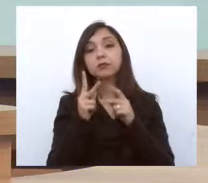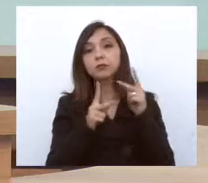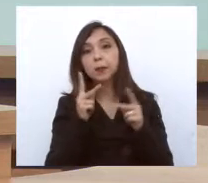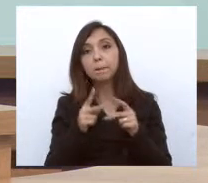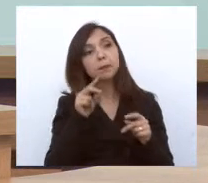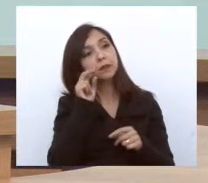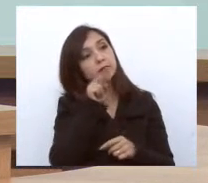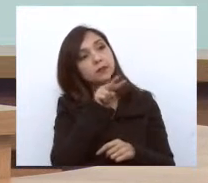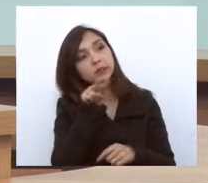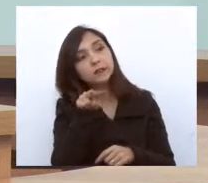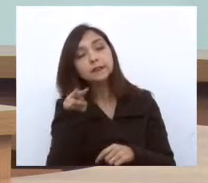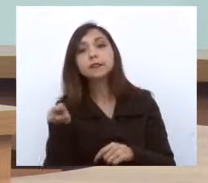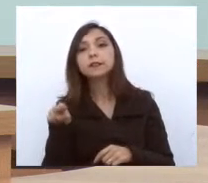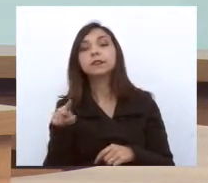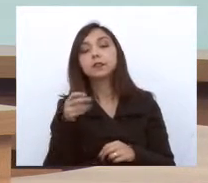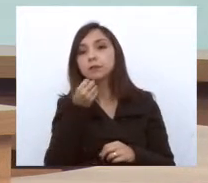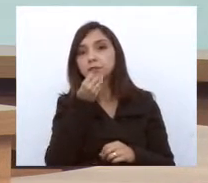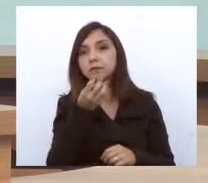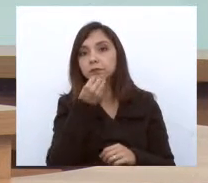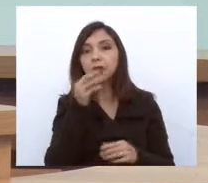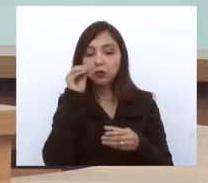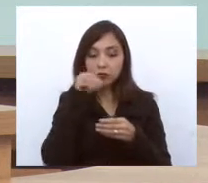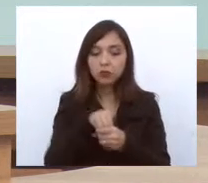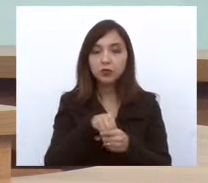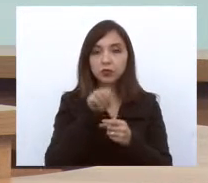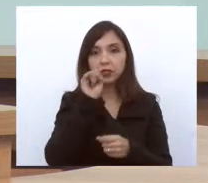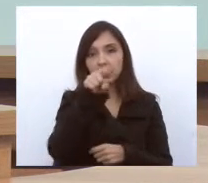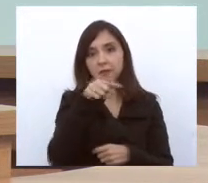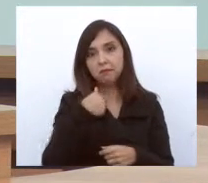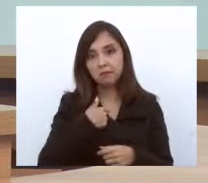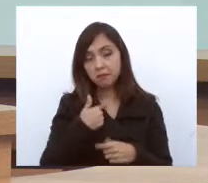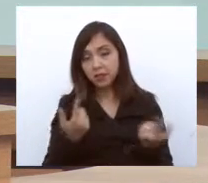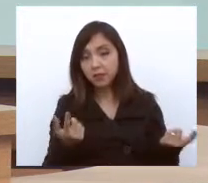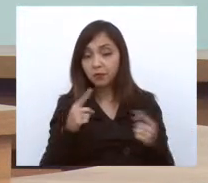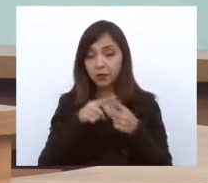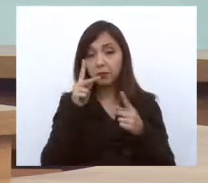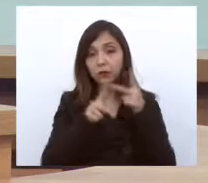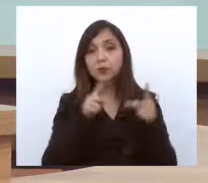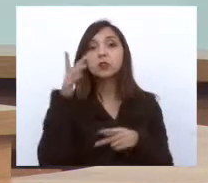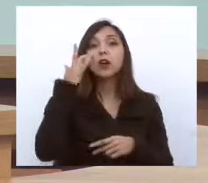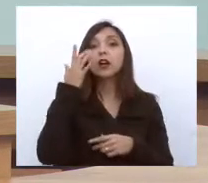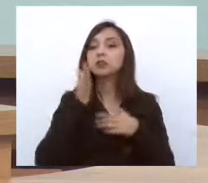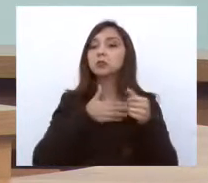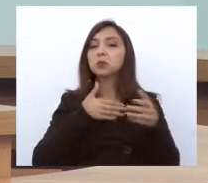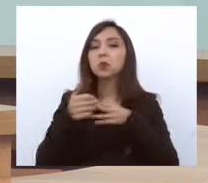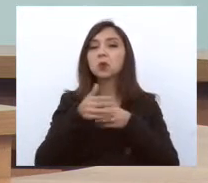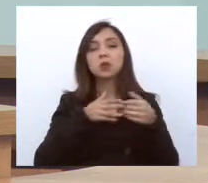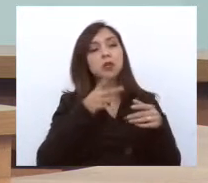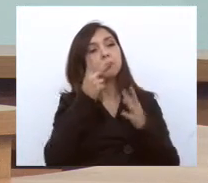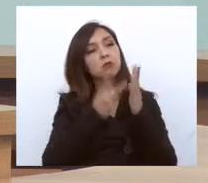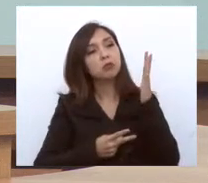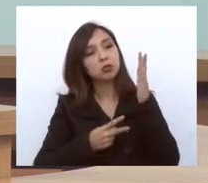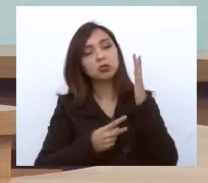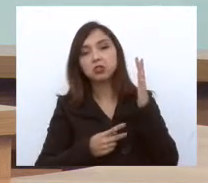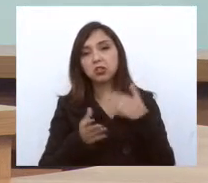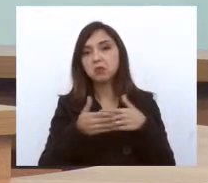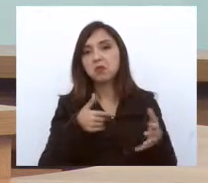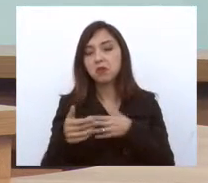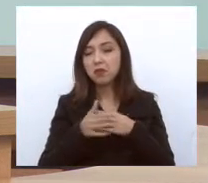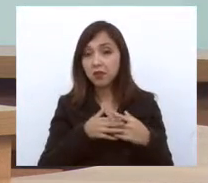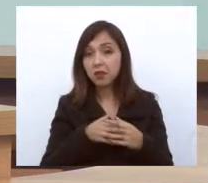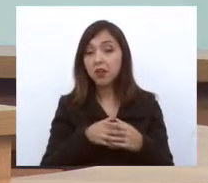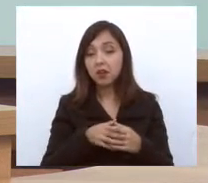realmente que valeu a pena votar no vereador. Porque a população acha que nós podemos fazer qualquer projeto de lei, vereador Rogério dos